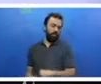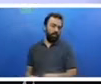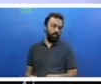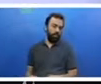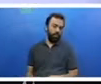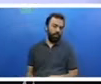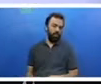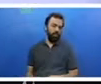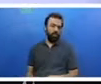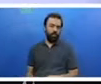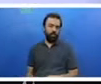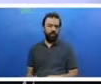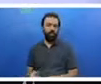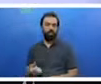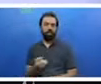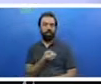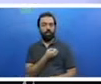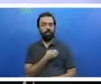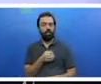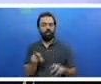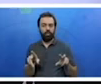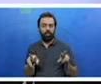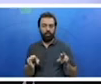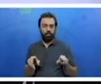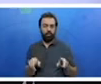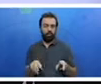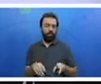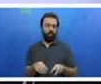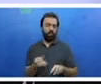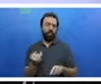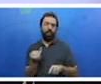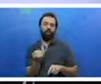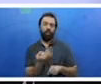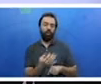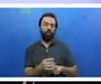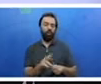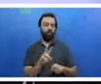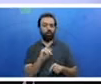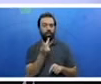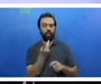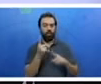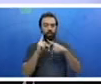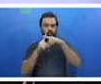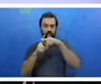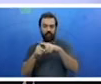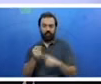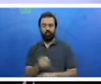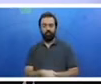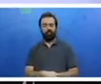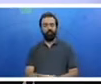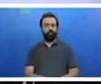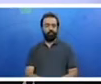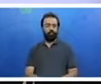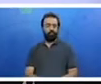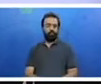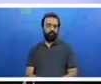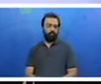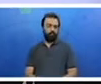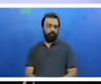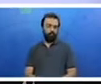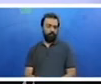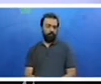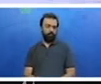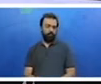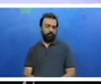aqui, é numericamente igual à quantidade de hidrogênios ionizados representados por X. Vamos